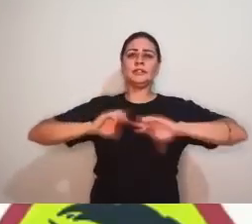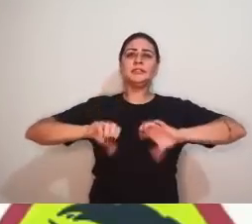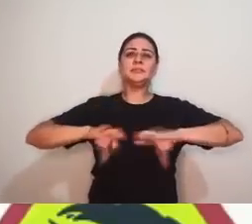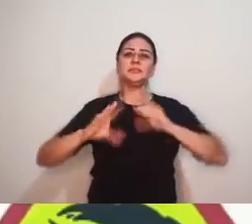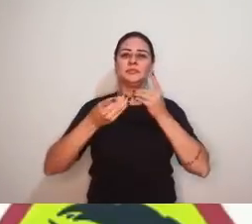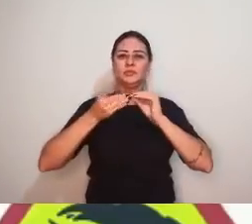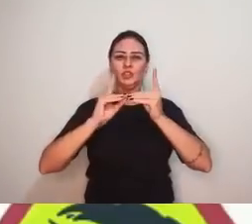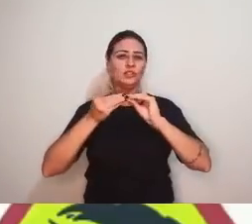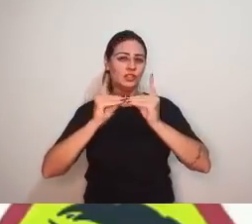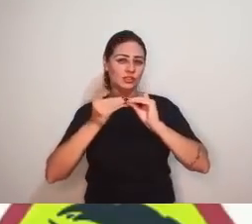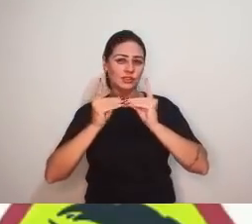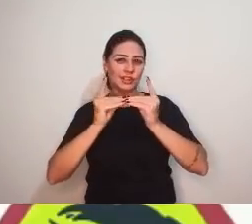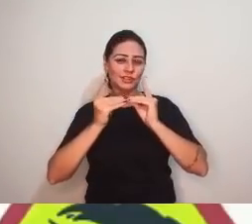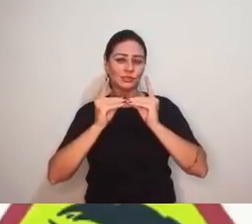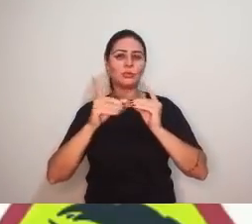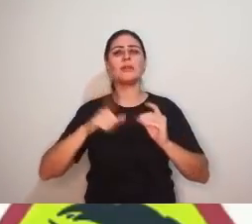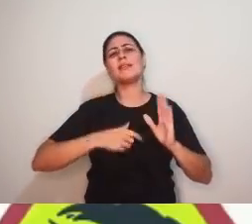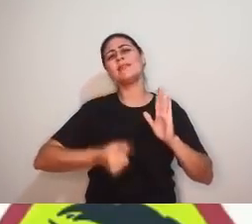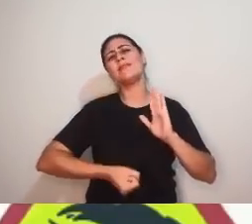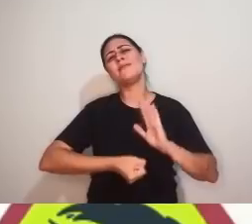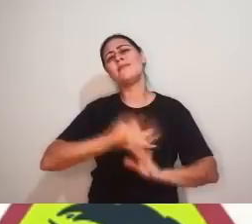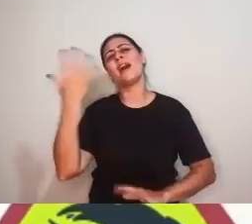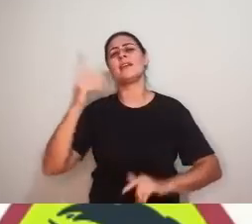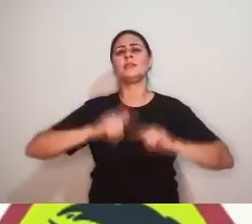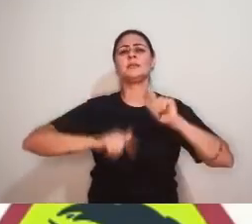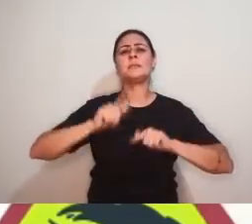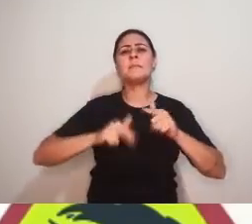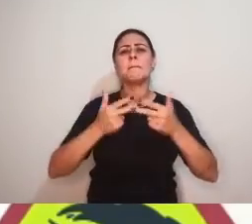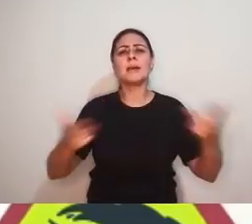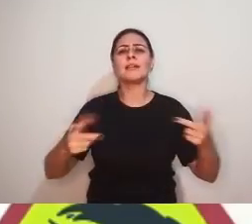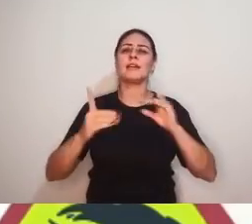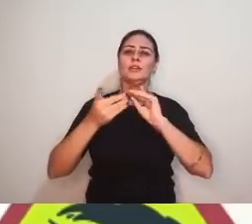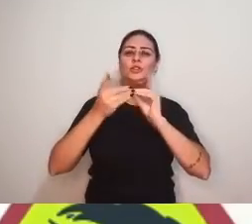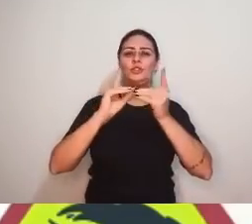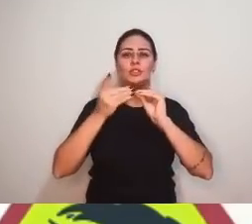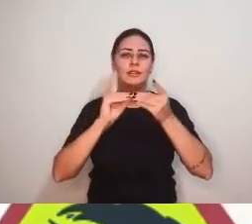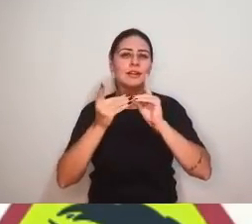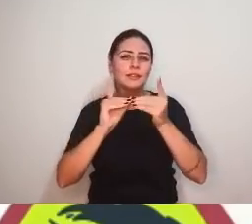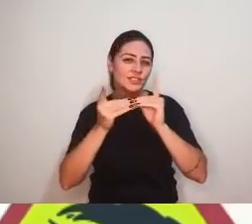E agora, como é que eu trabalho isso didaticamente? Nós temos vários materiais aí de